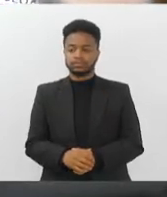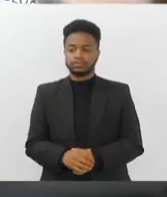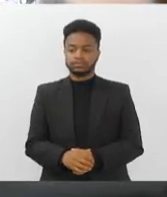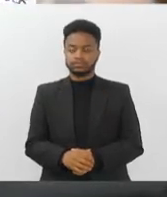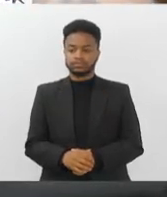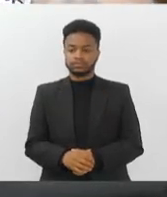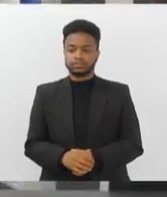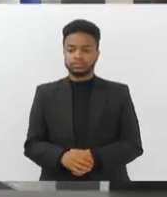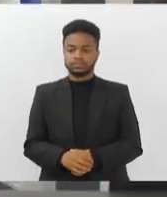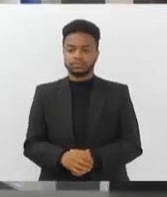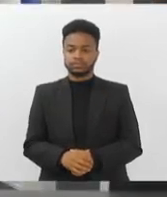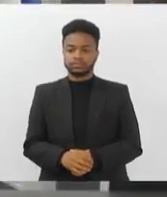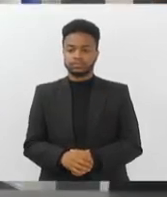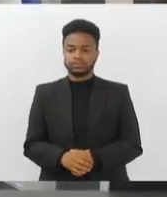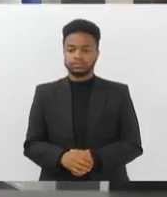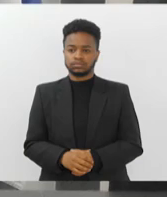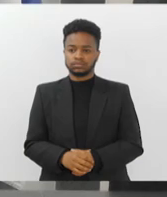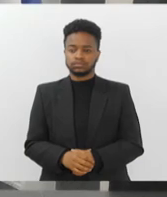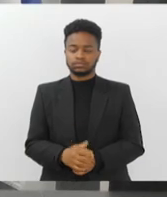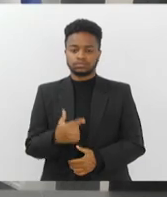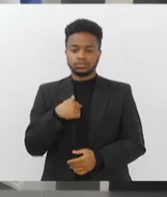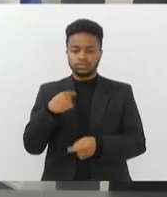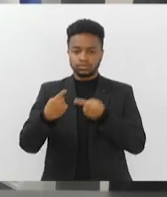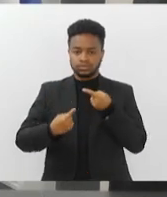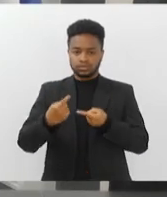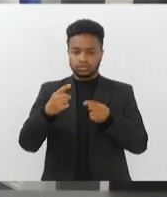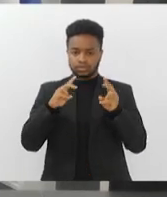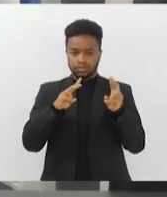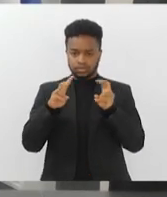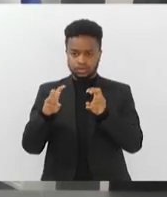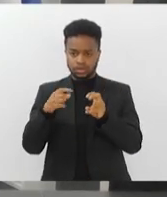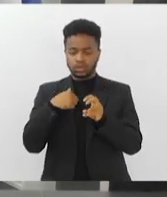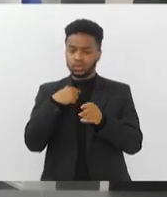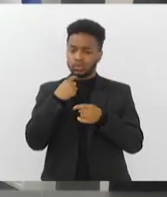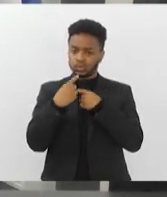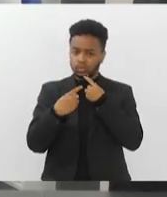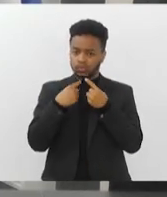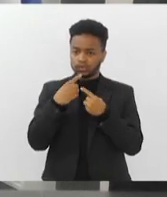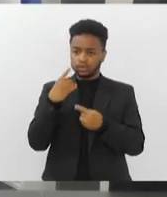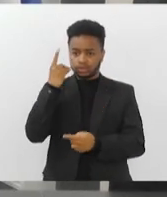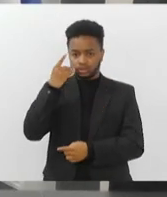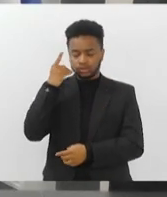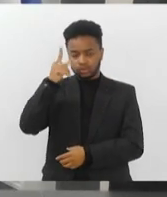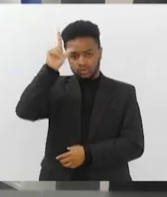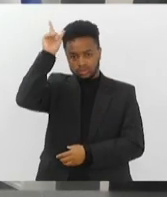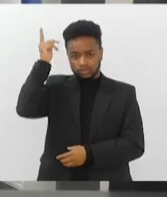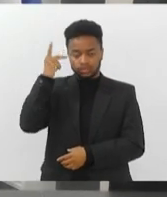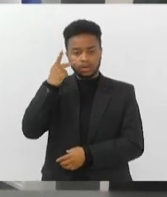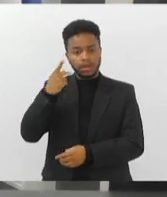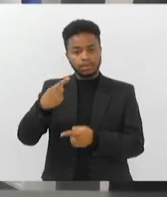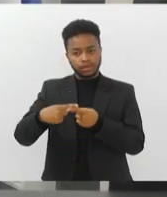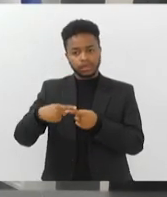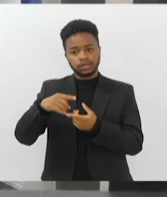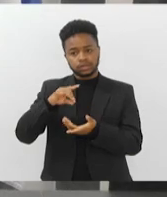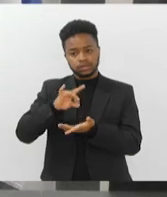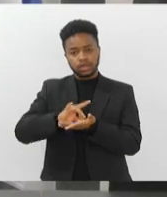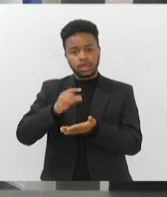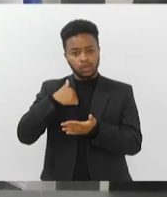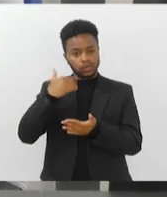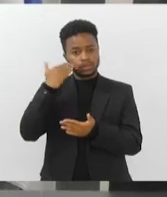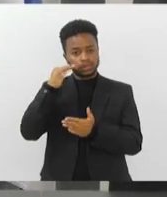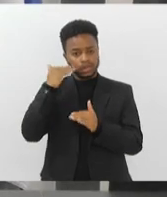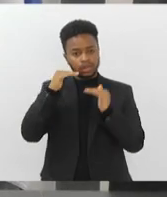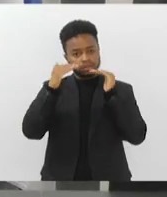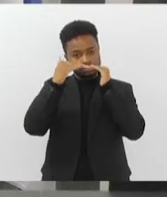Assim, eu estou discutindo a matéria. Eu tenho dúvidas, deputado Luiz Paulo, porque, de fato, entendo a pirâmide de